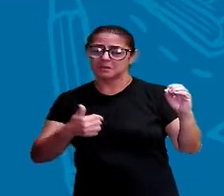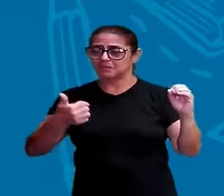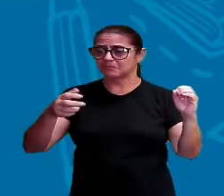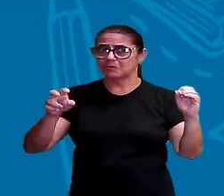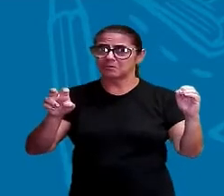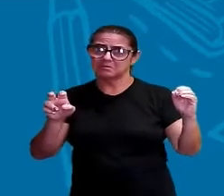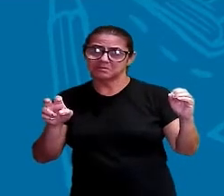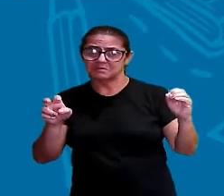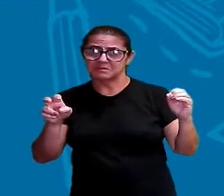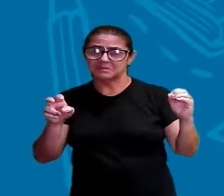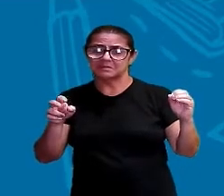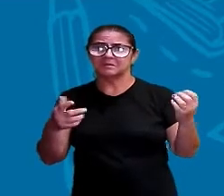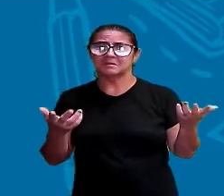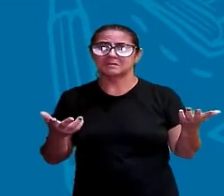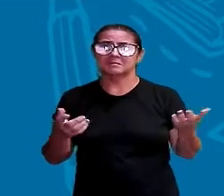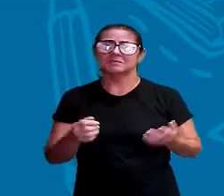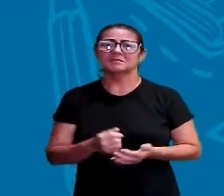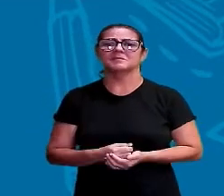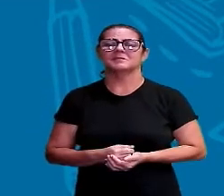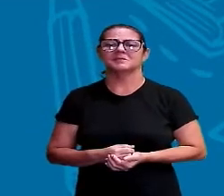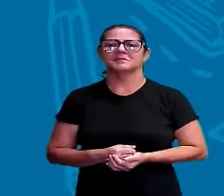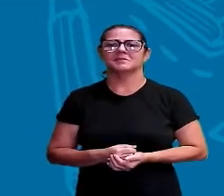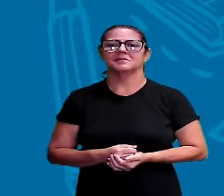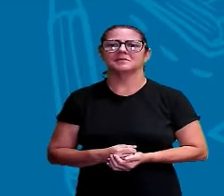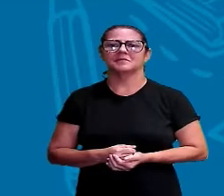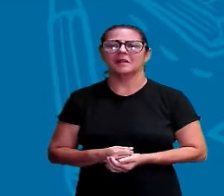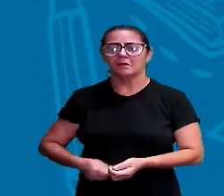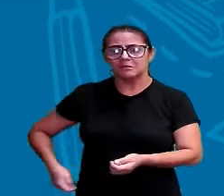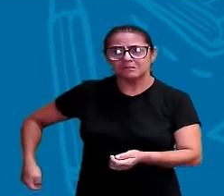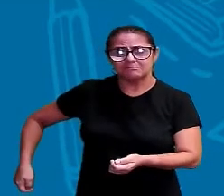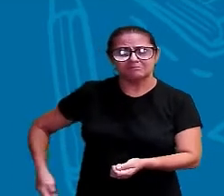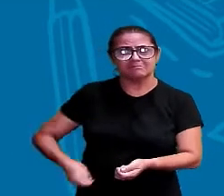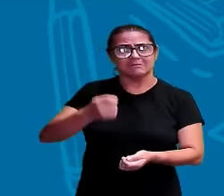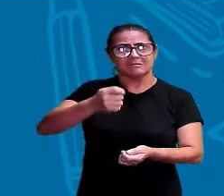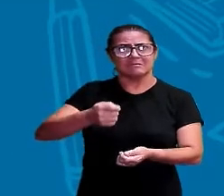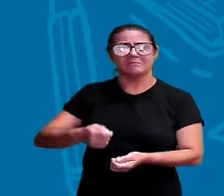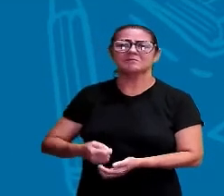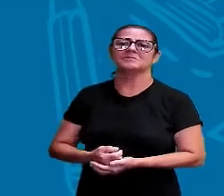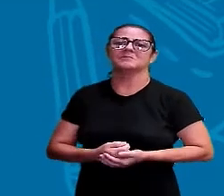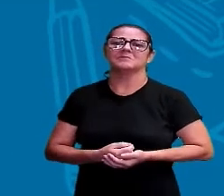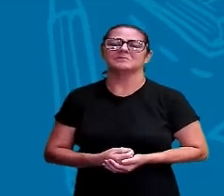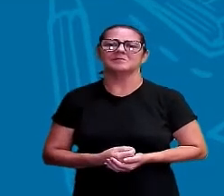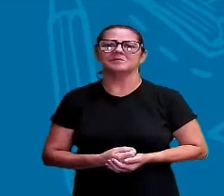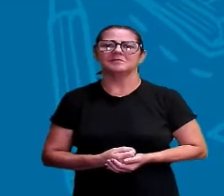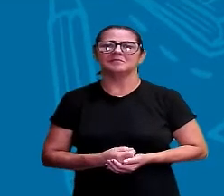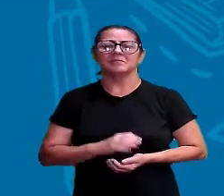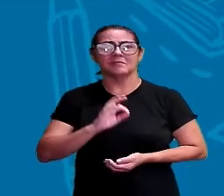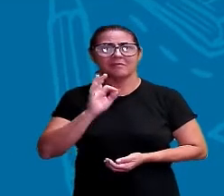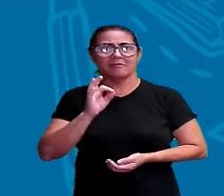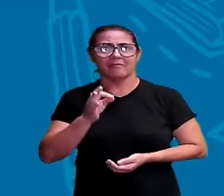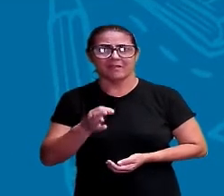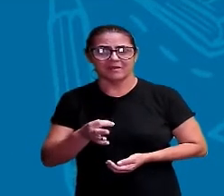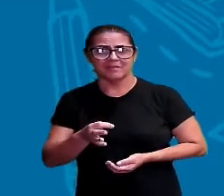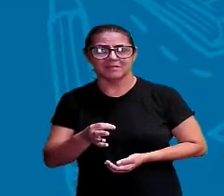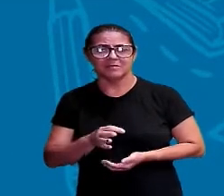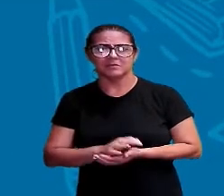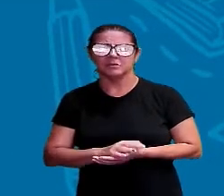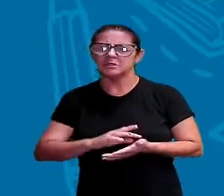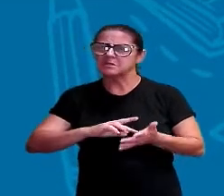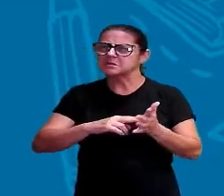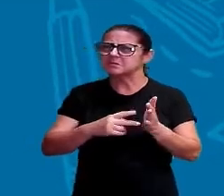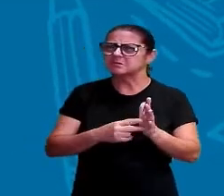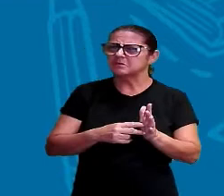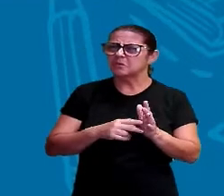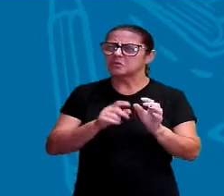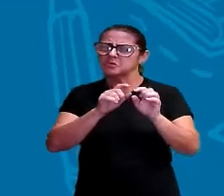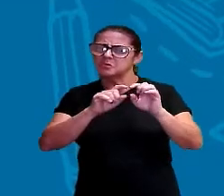0. Então, em partida de tênis, você pode ver o love como a palavra 0. Certo, gente? Então, são empregos que é muito